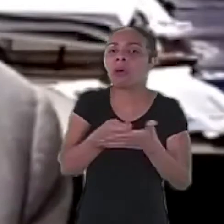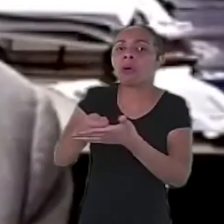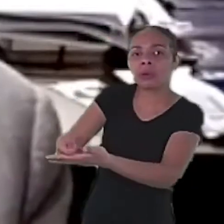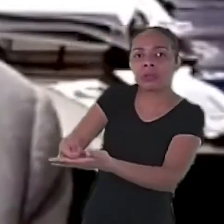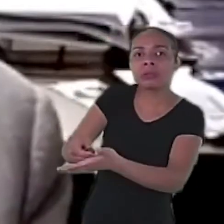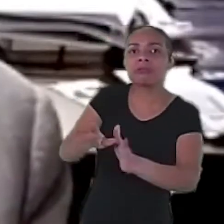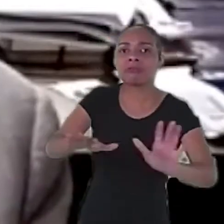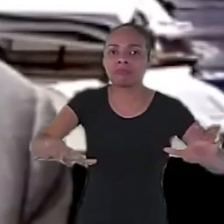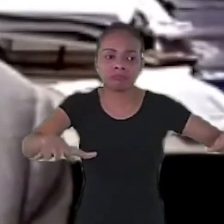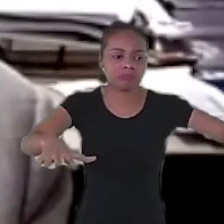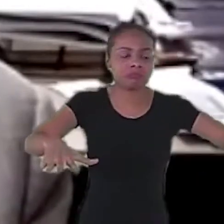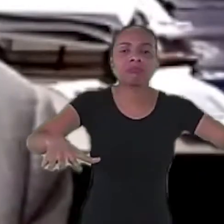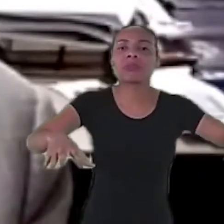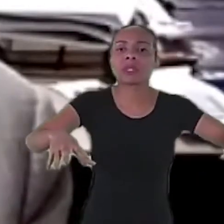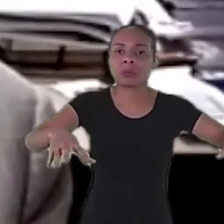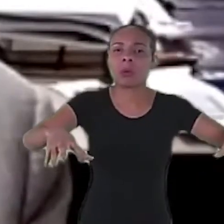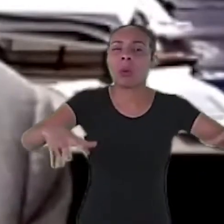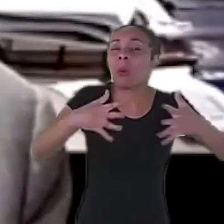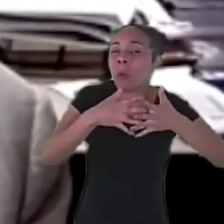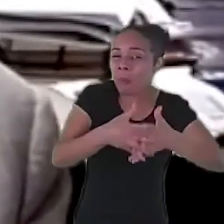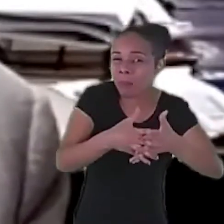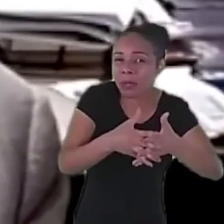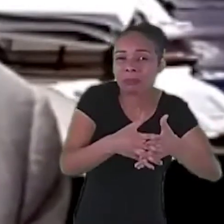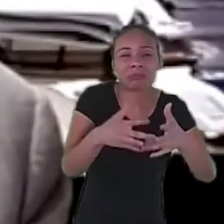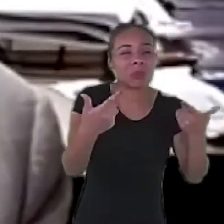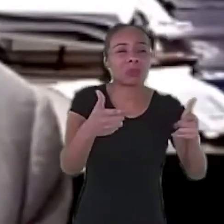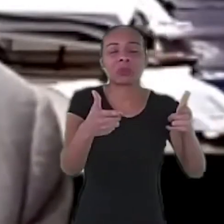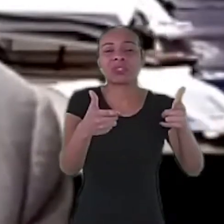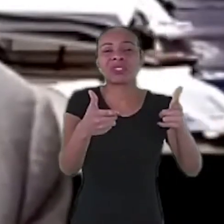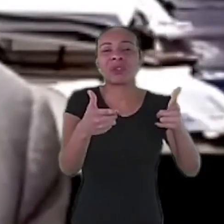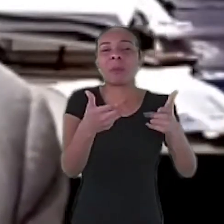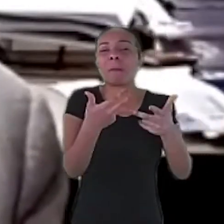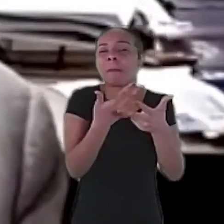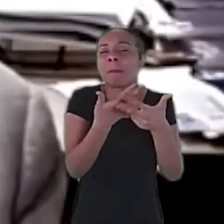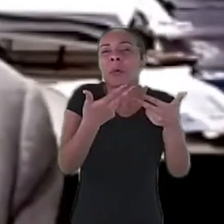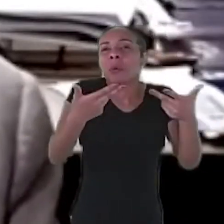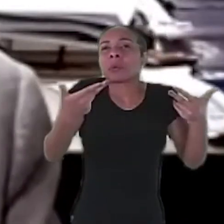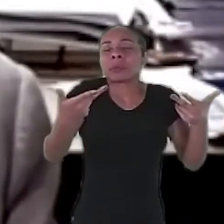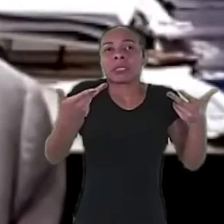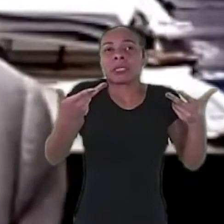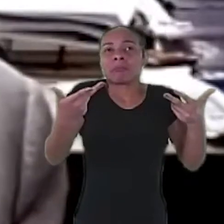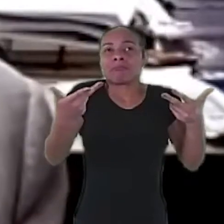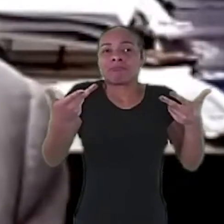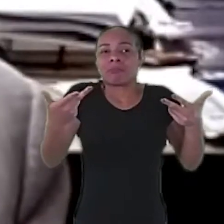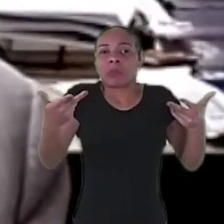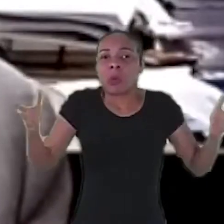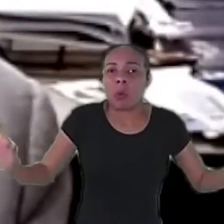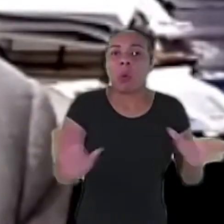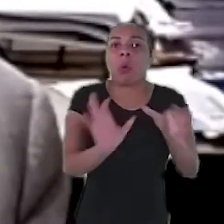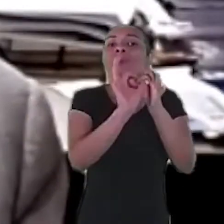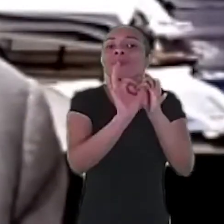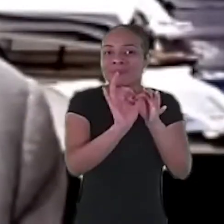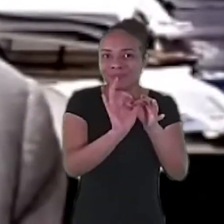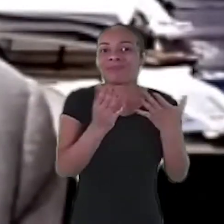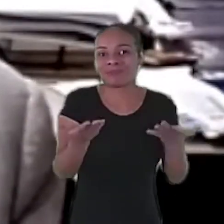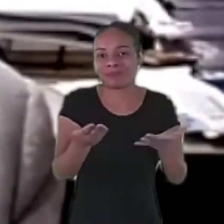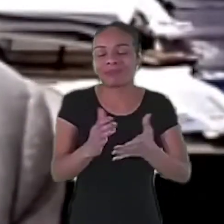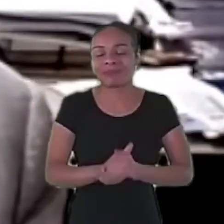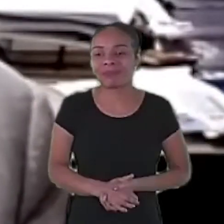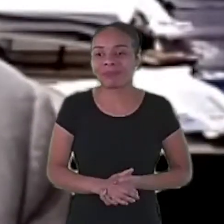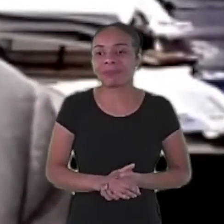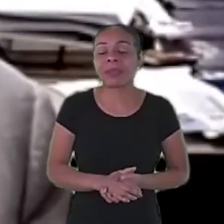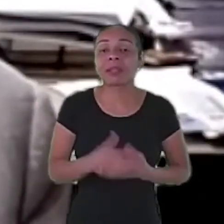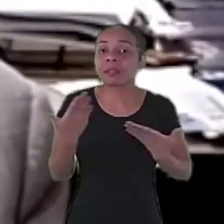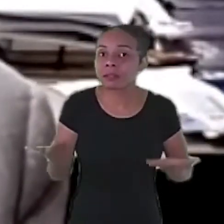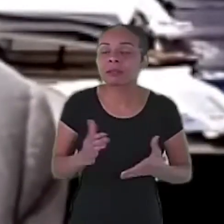comuns. Então, os Estados Unidos fizeram muita concessão no início para a própria China, mas para o restante da